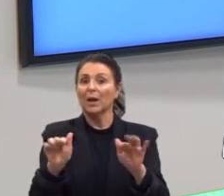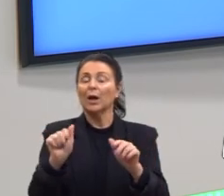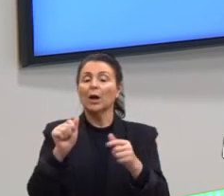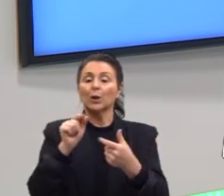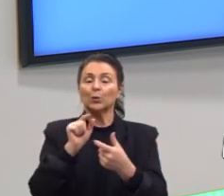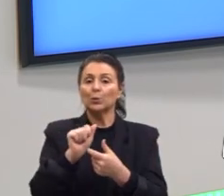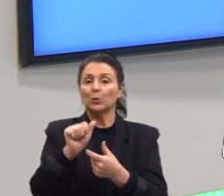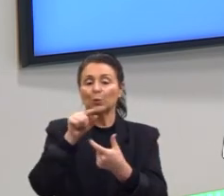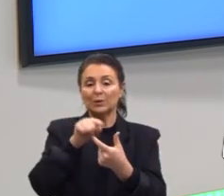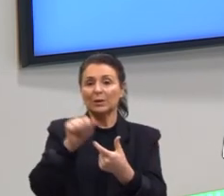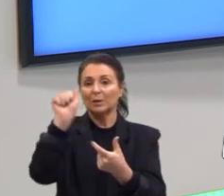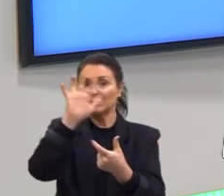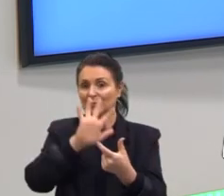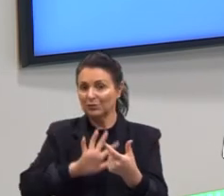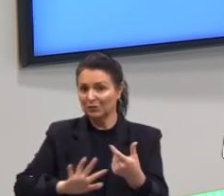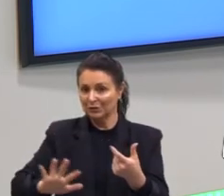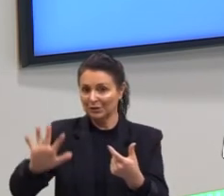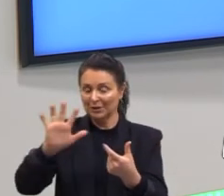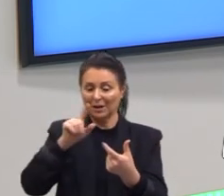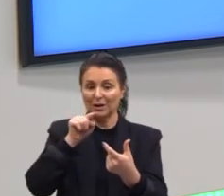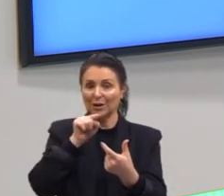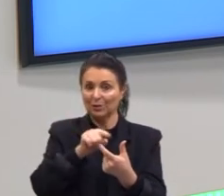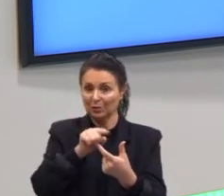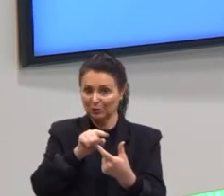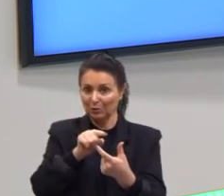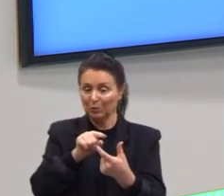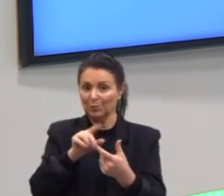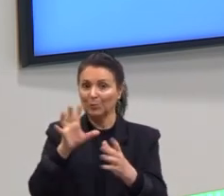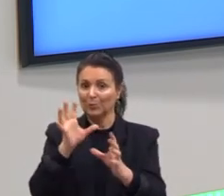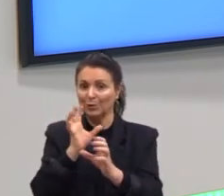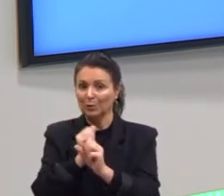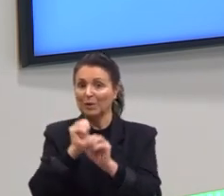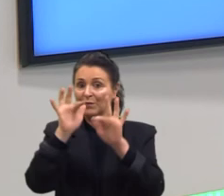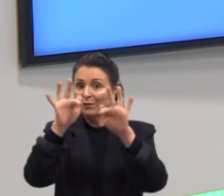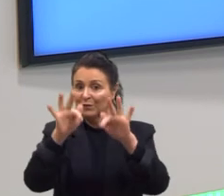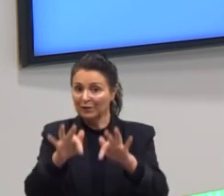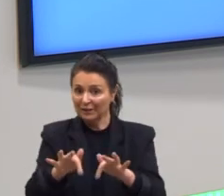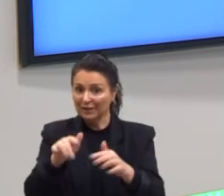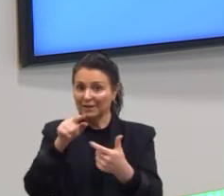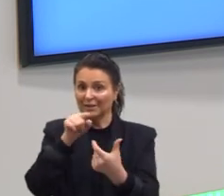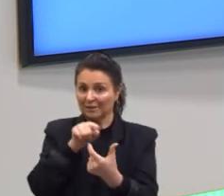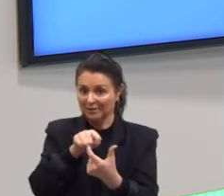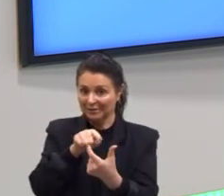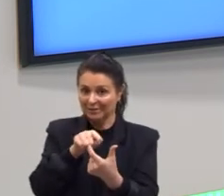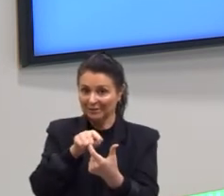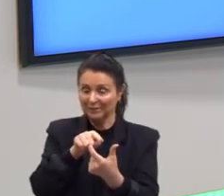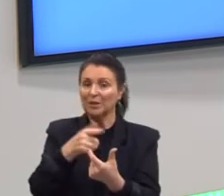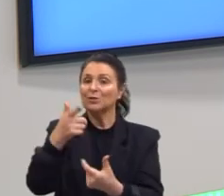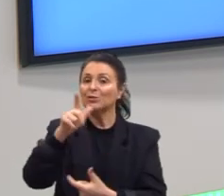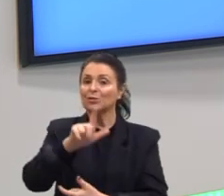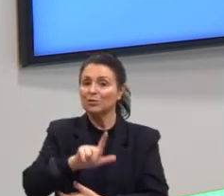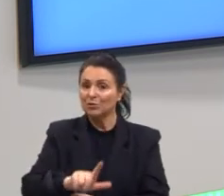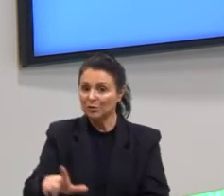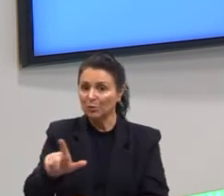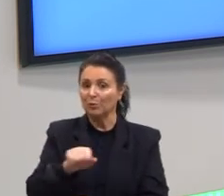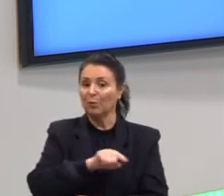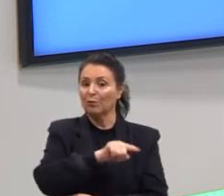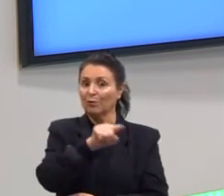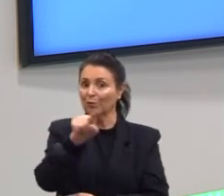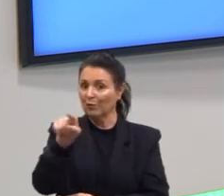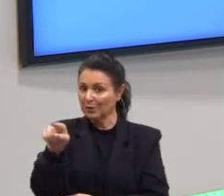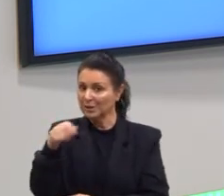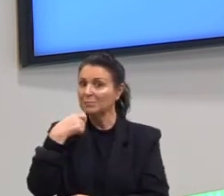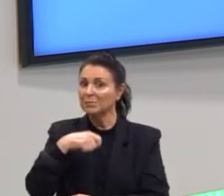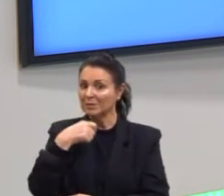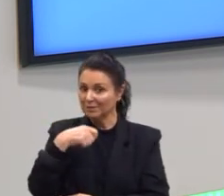termo geral EA fórmula da soma finita dos termos tá de novo entre aquela parte de vocês